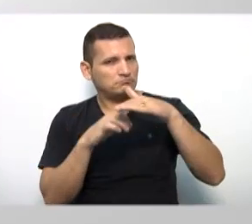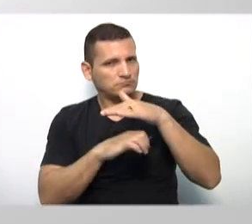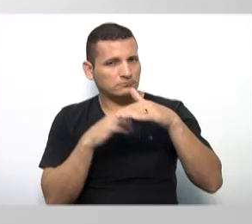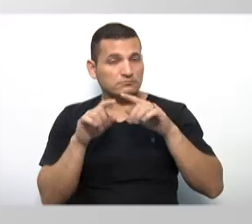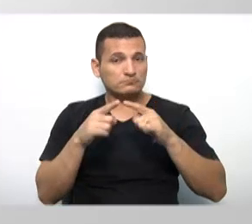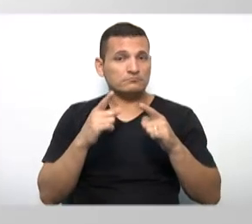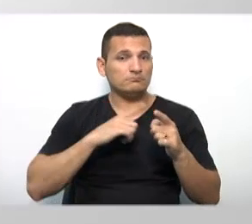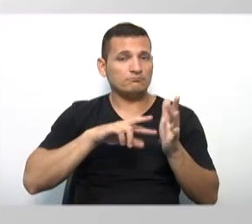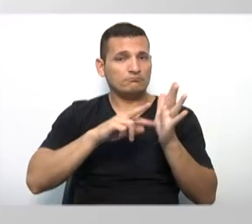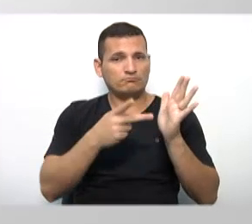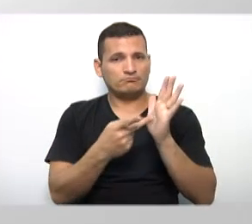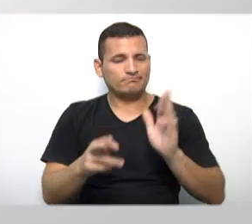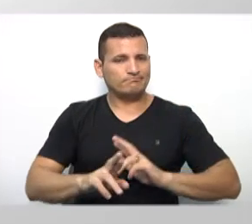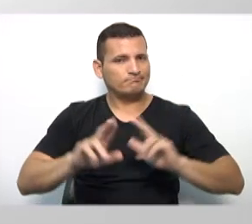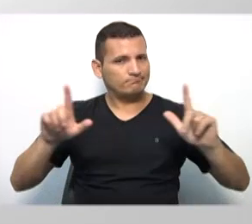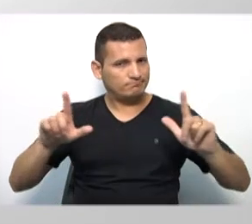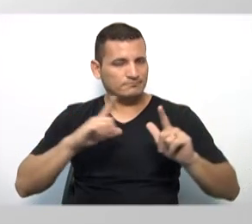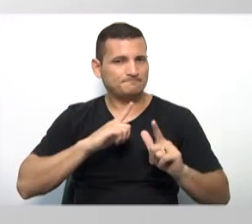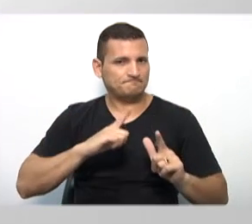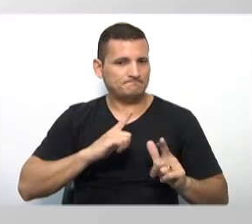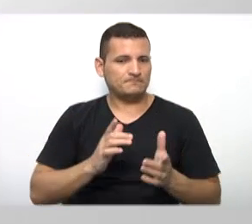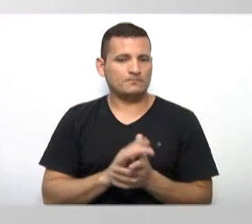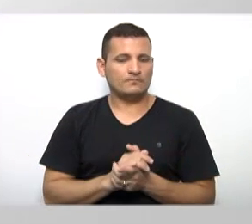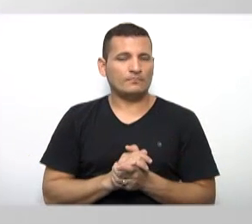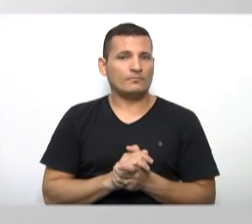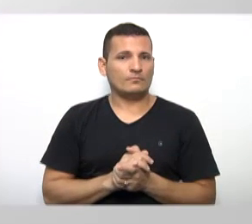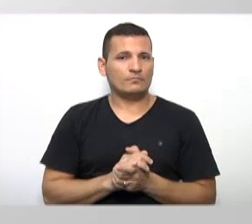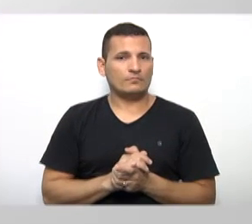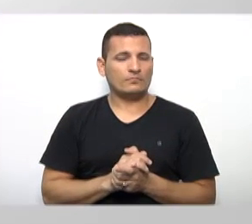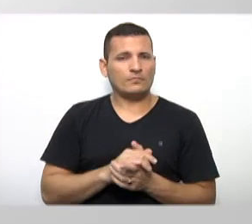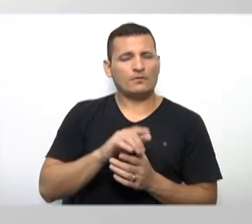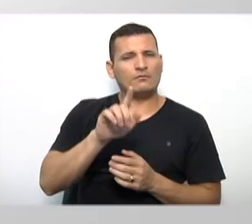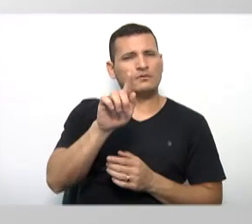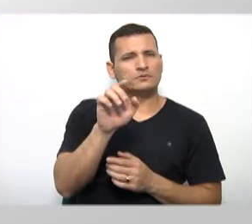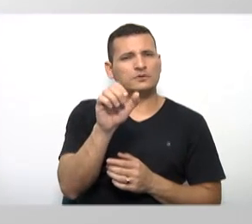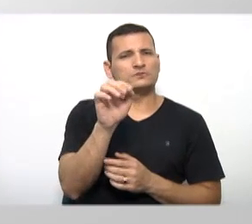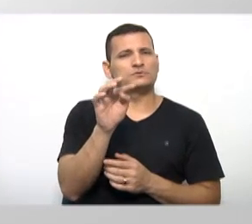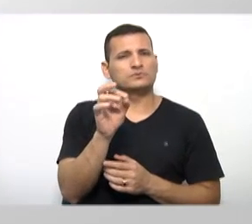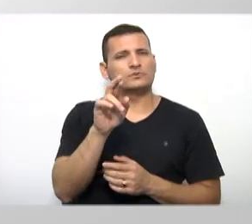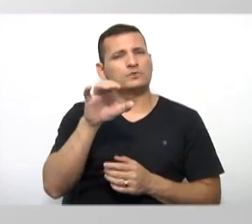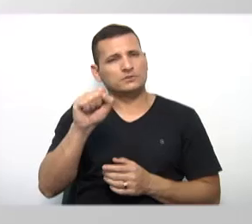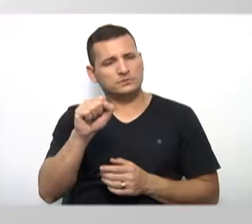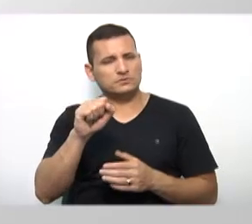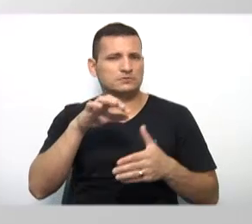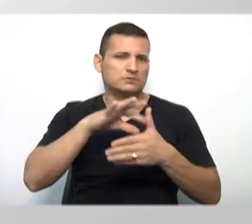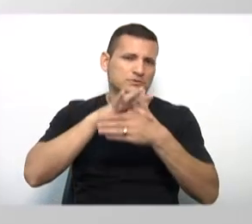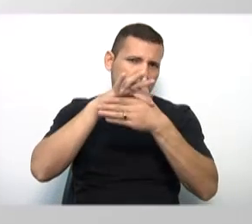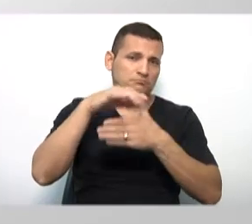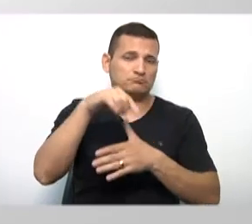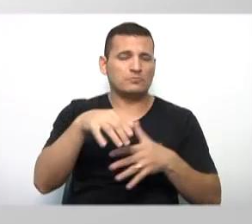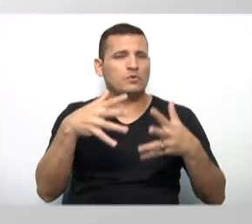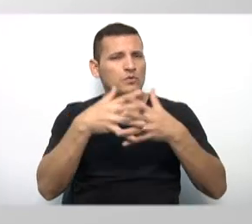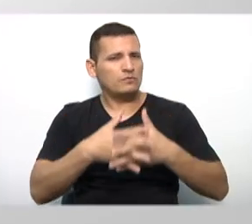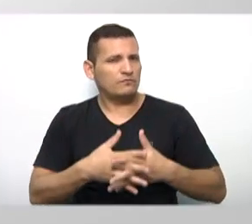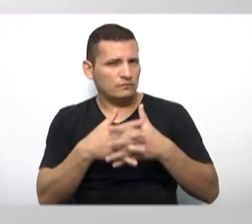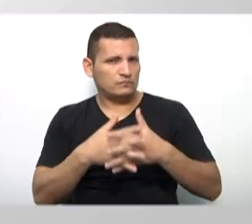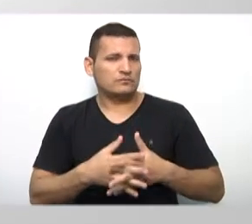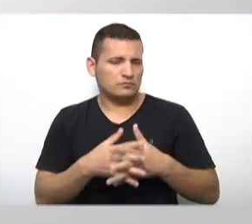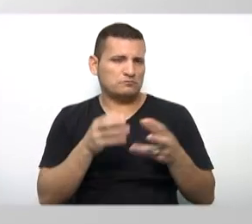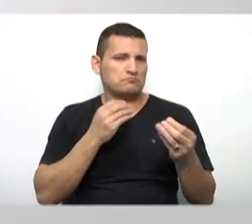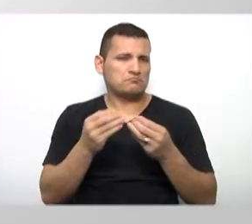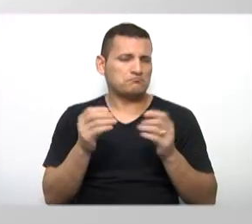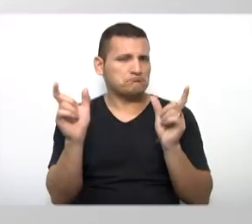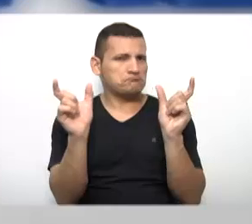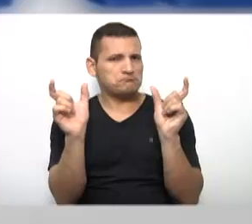têm significados muito diferentes. Muitos gestores e líderes confundem no dia a dia a força dessas